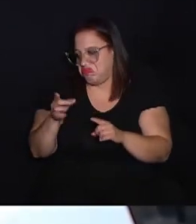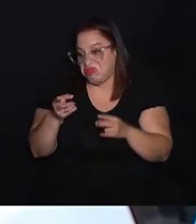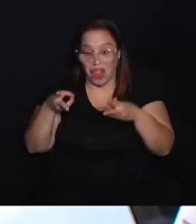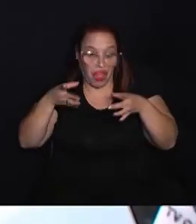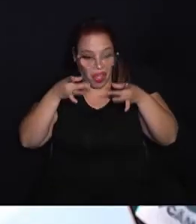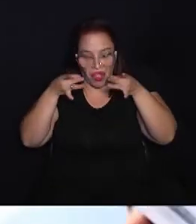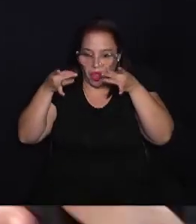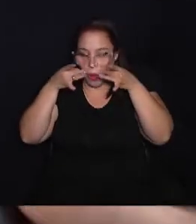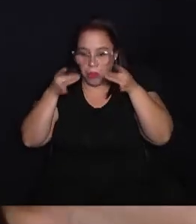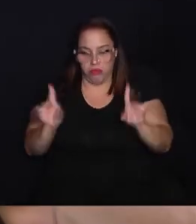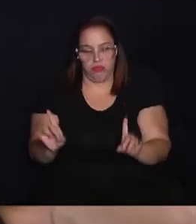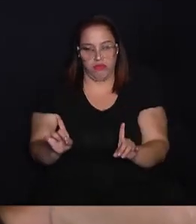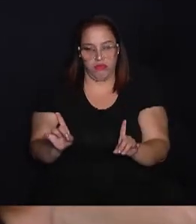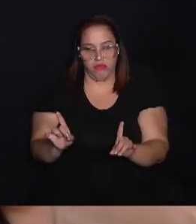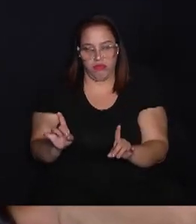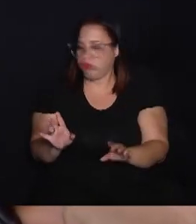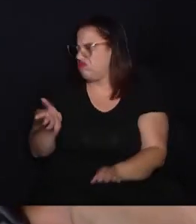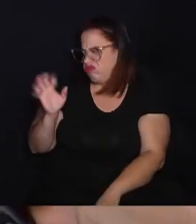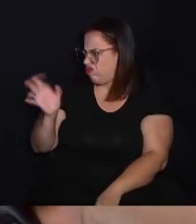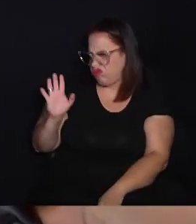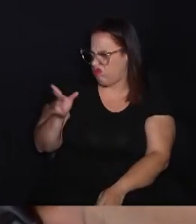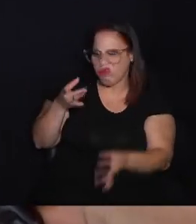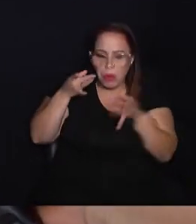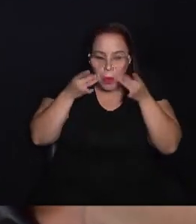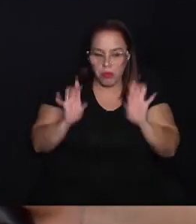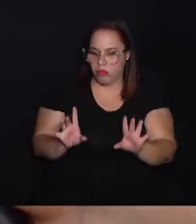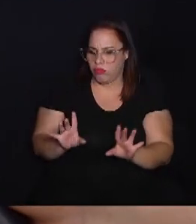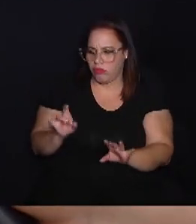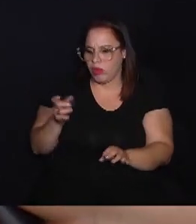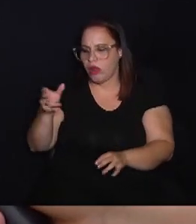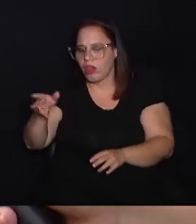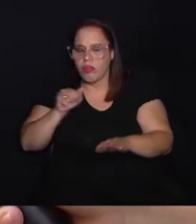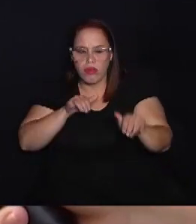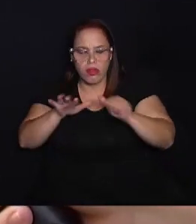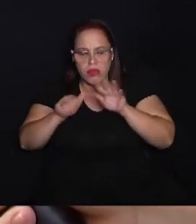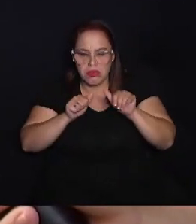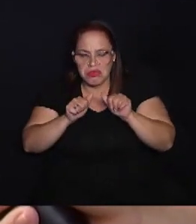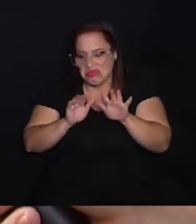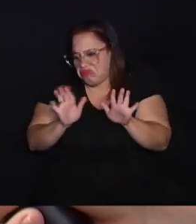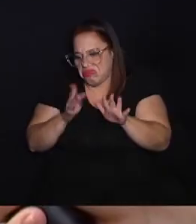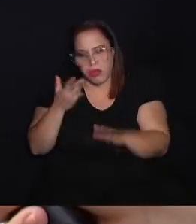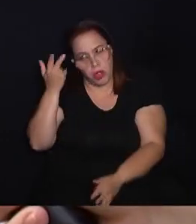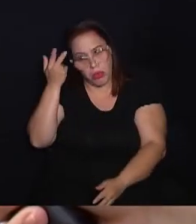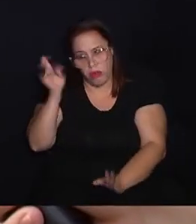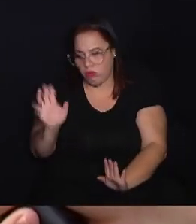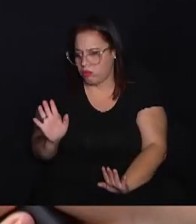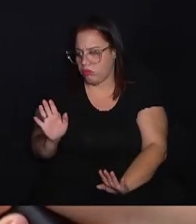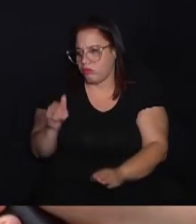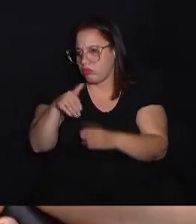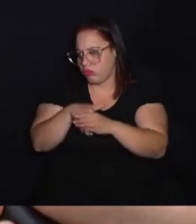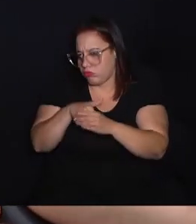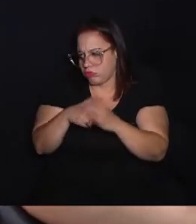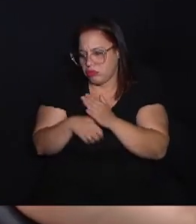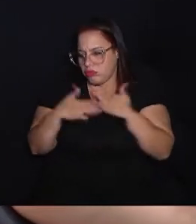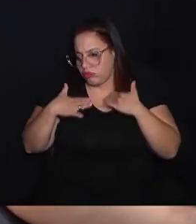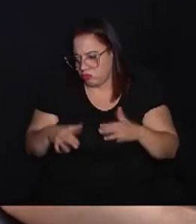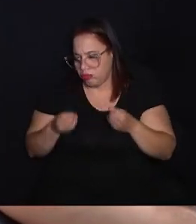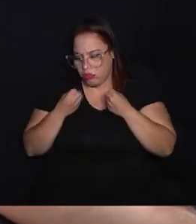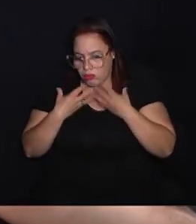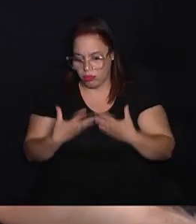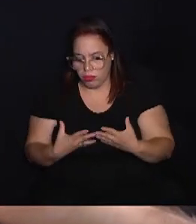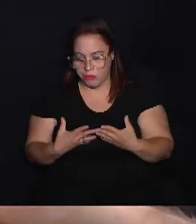Justiça Federal. Foi realmente foi agitado, porém tranquilo do quesito flagrantes, né? Nós tivemos 58 ocorrências geradas,